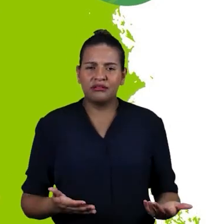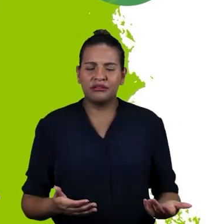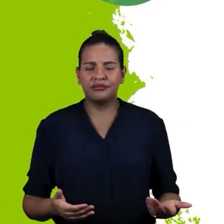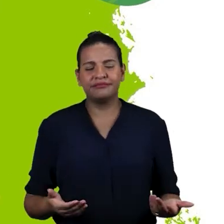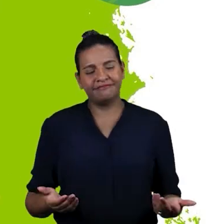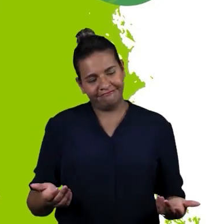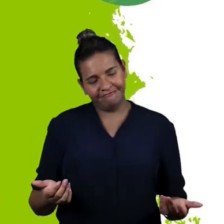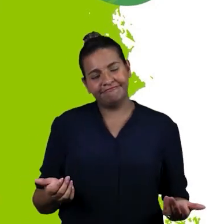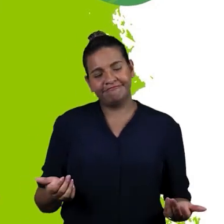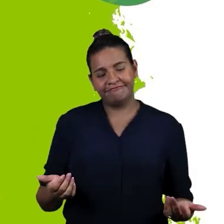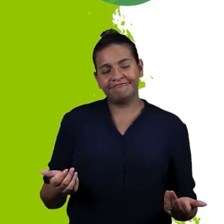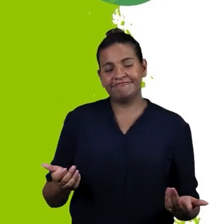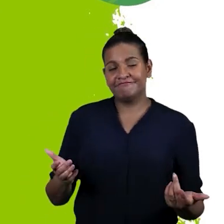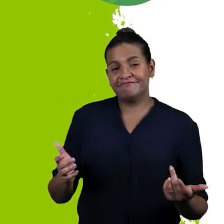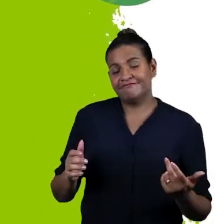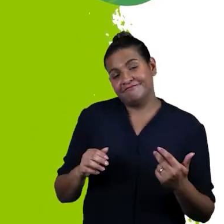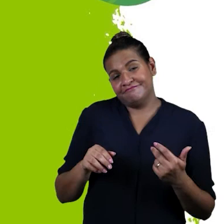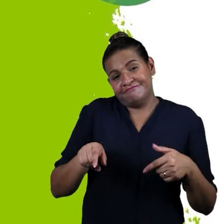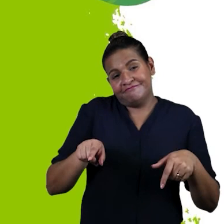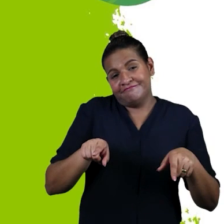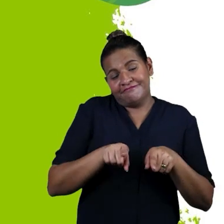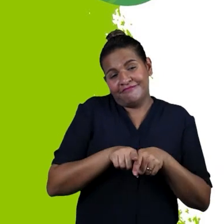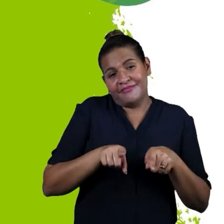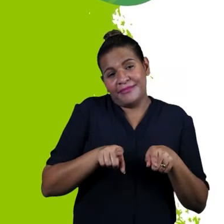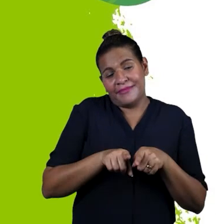todo aquele desespero.